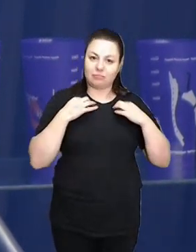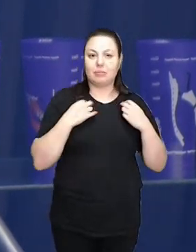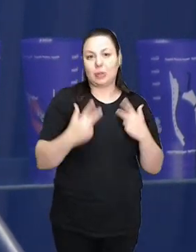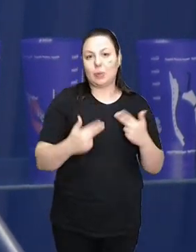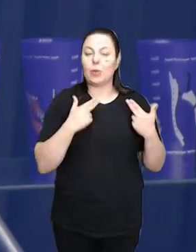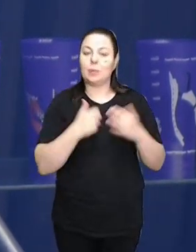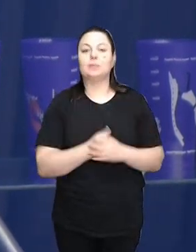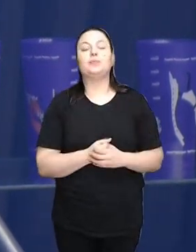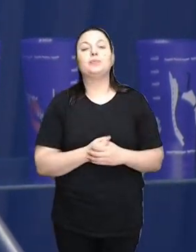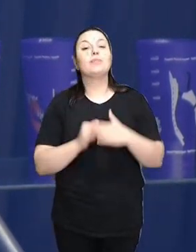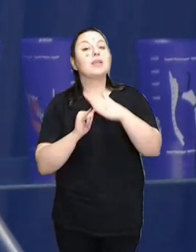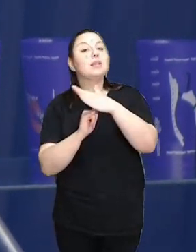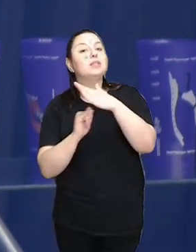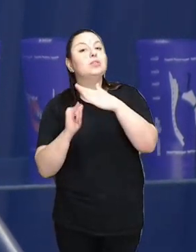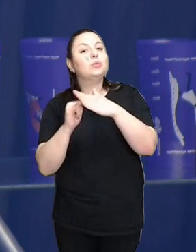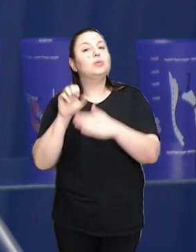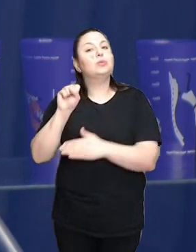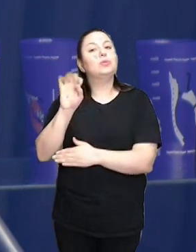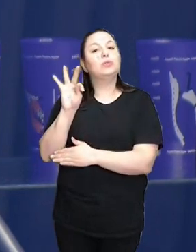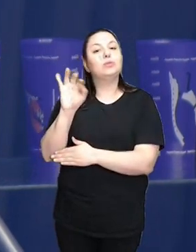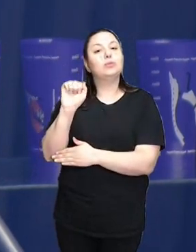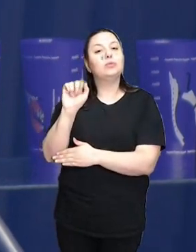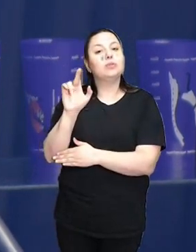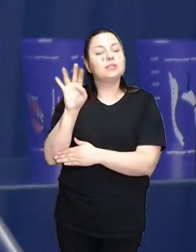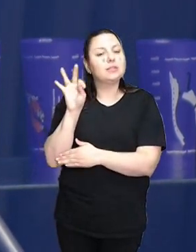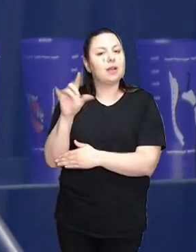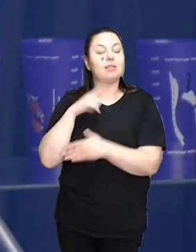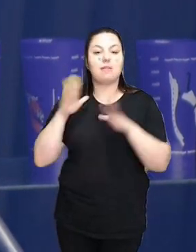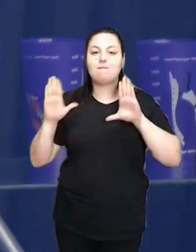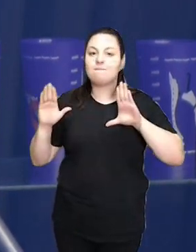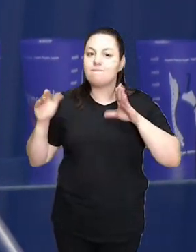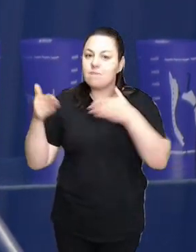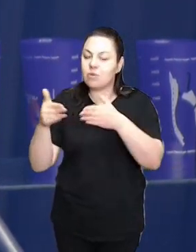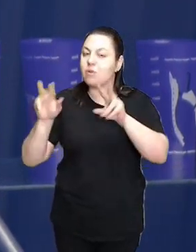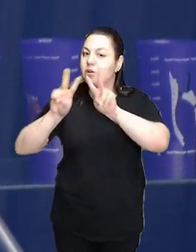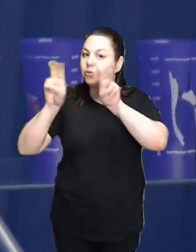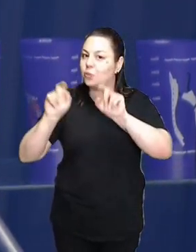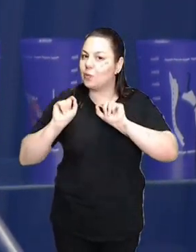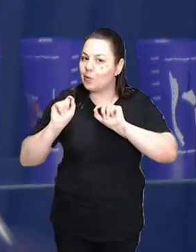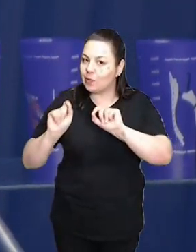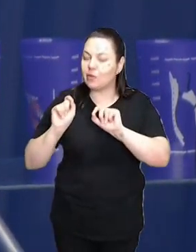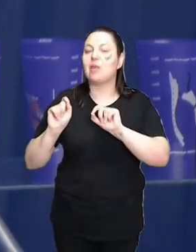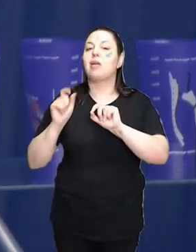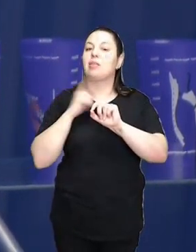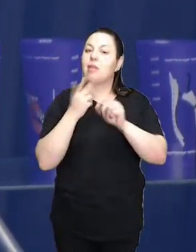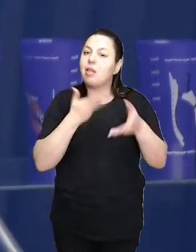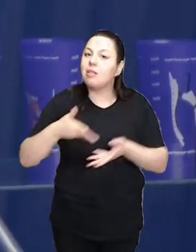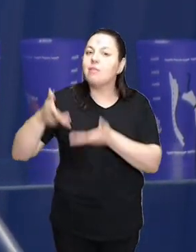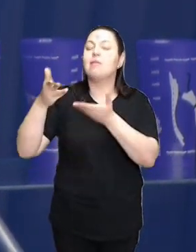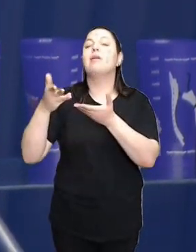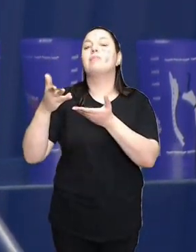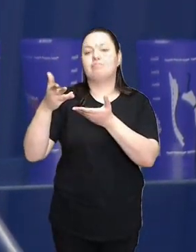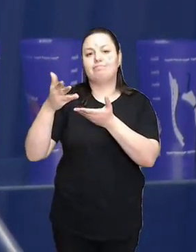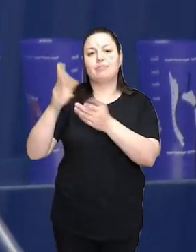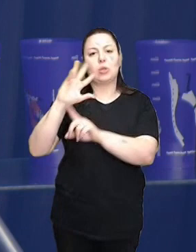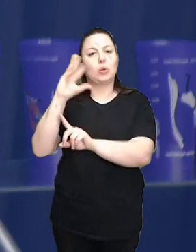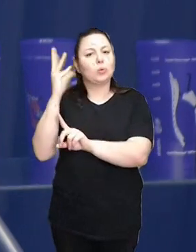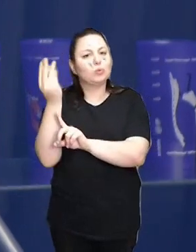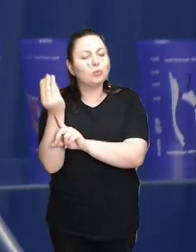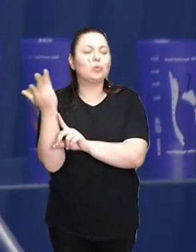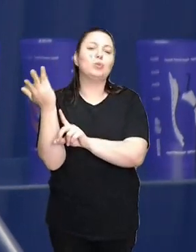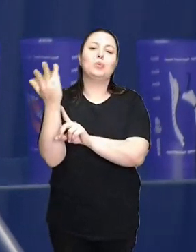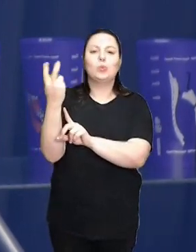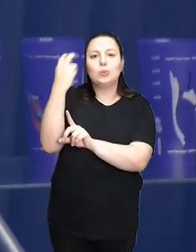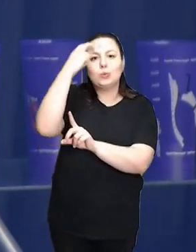START, então, ele foca nessa temática, né, de levar um pouco da cultura do engajamento voltado para o